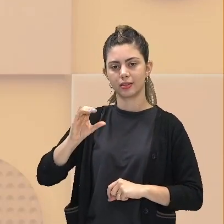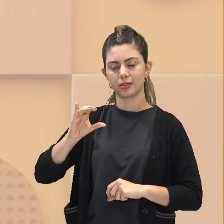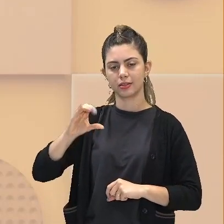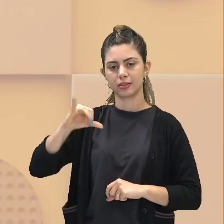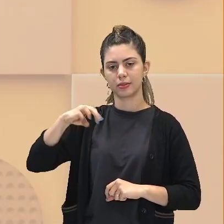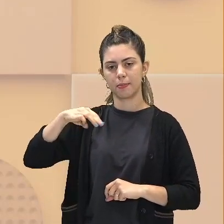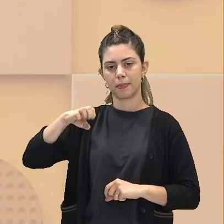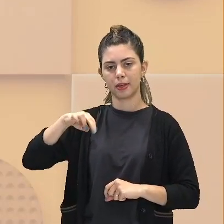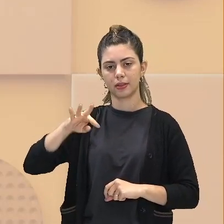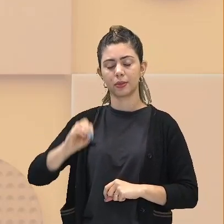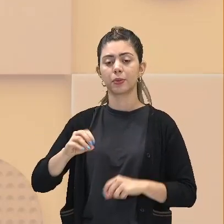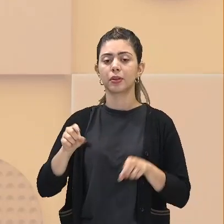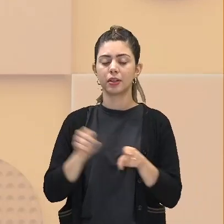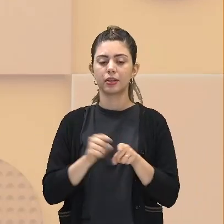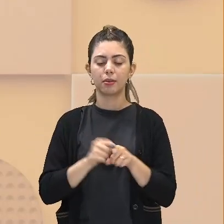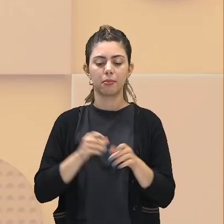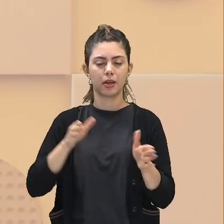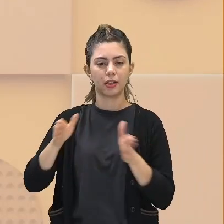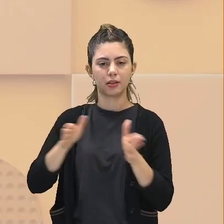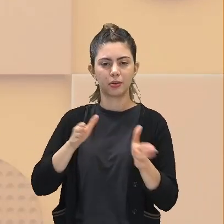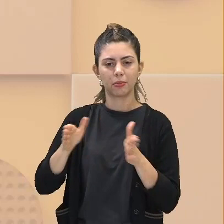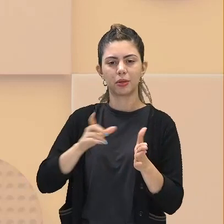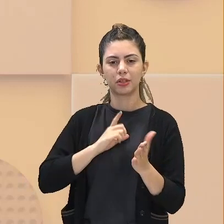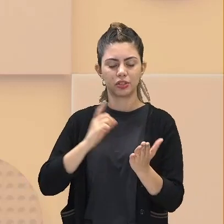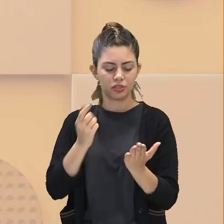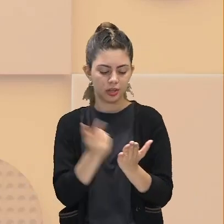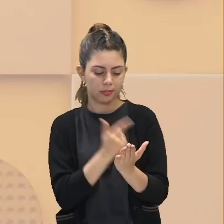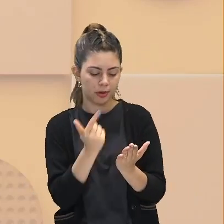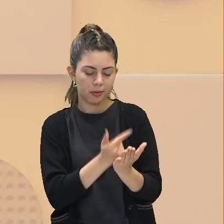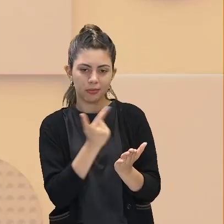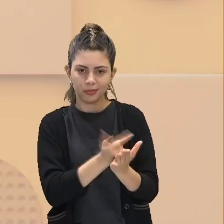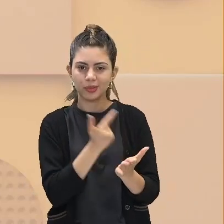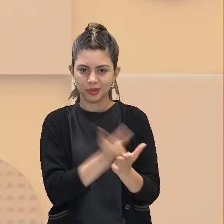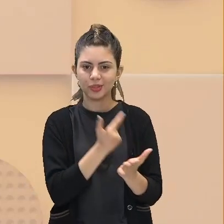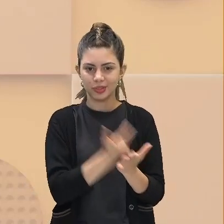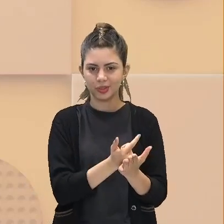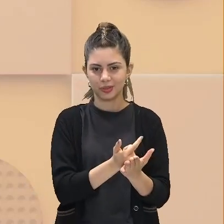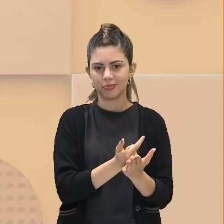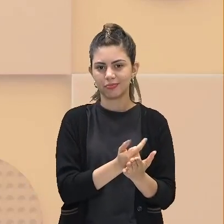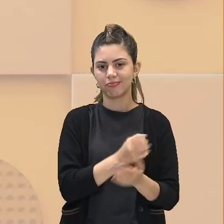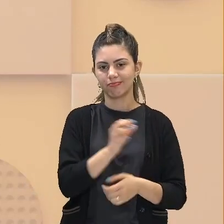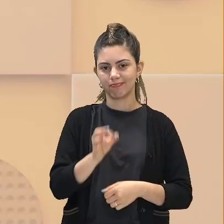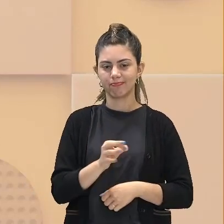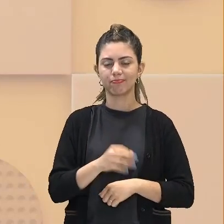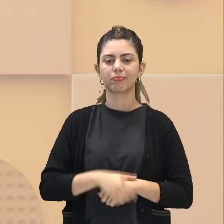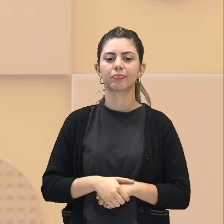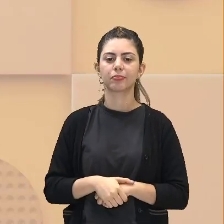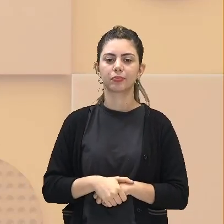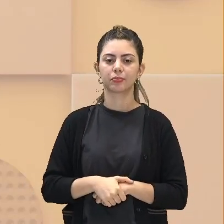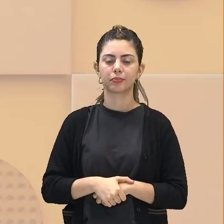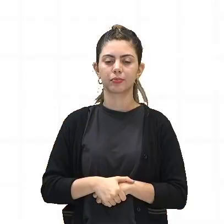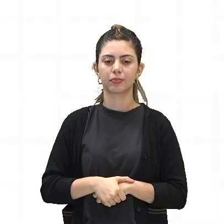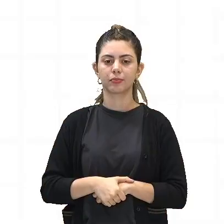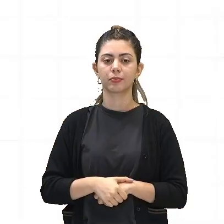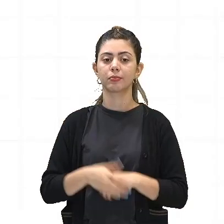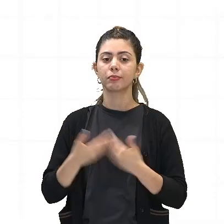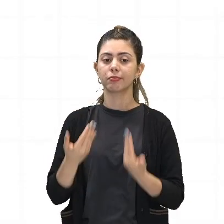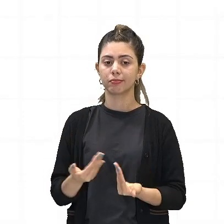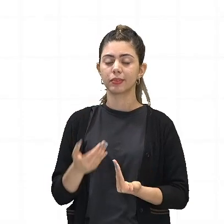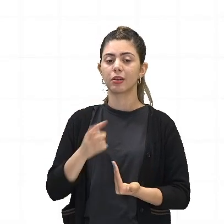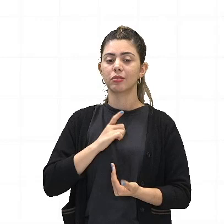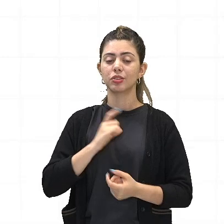questionou a autoridade do Papa, já havia traduzido a Bíblia para outro idioma. Porque tem todo um